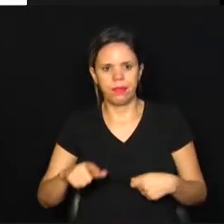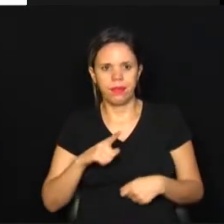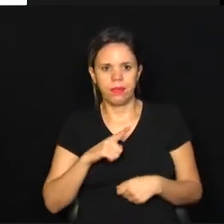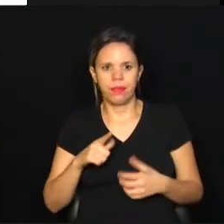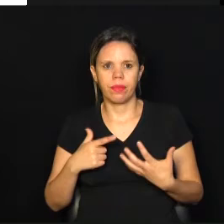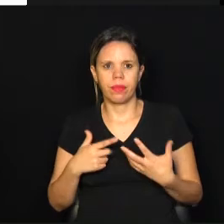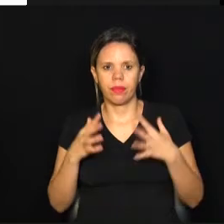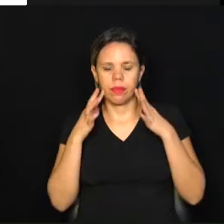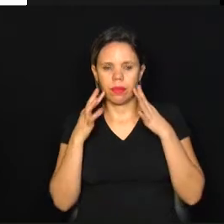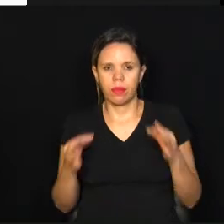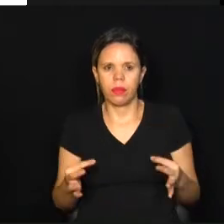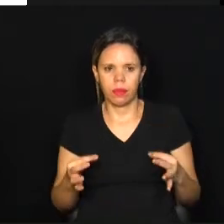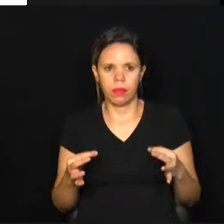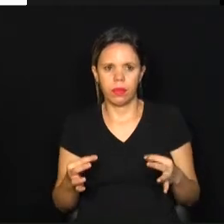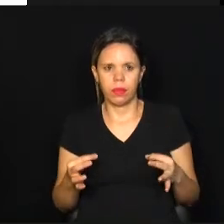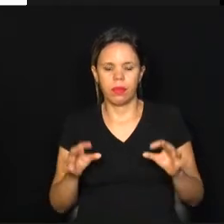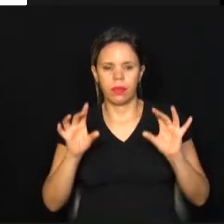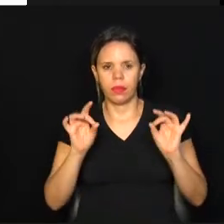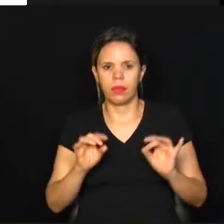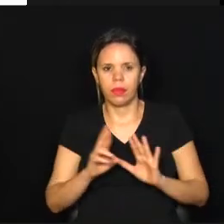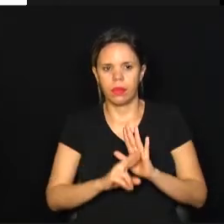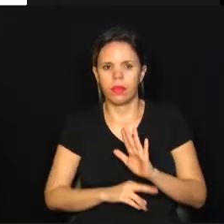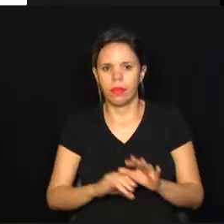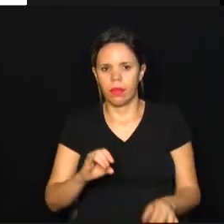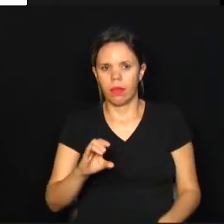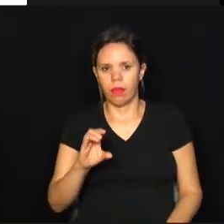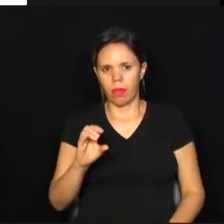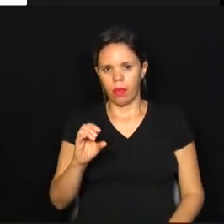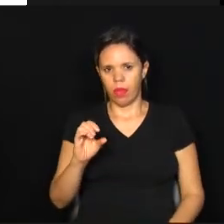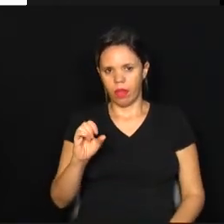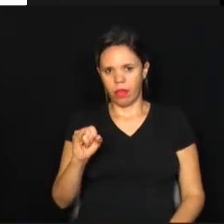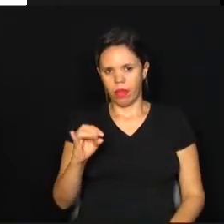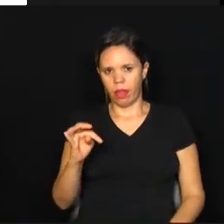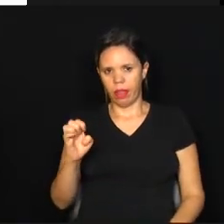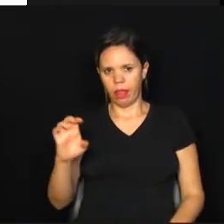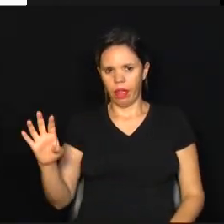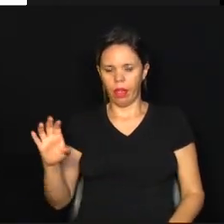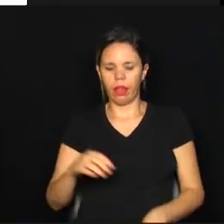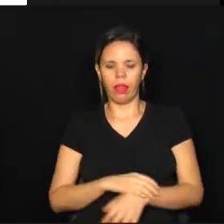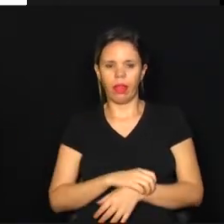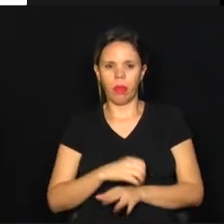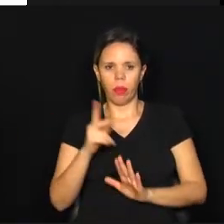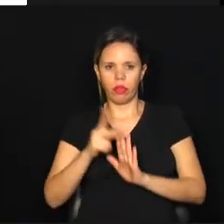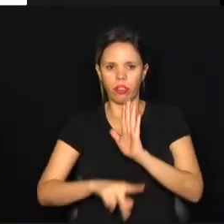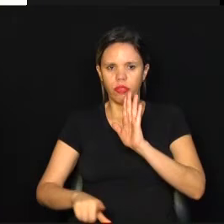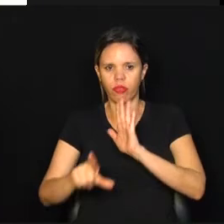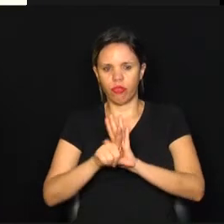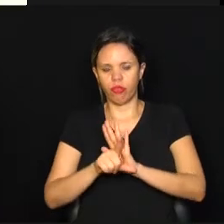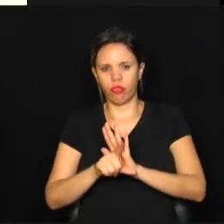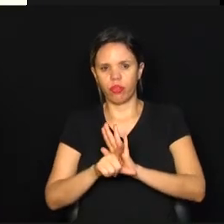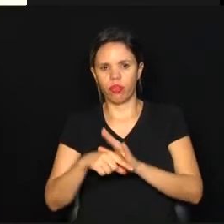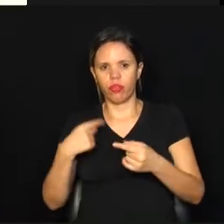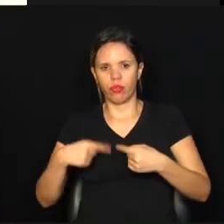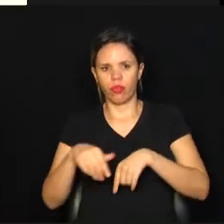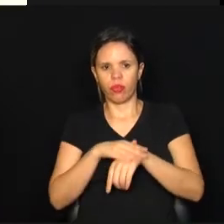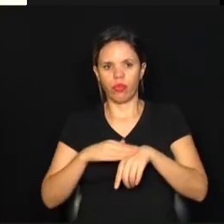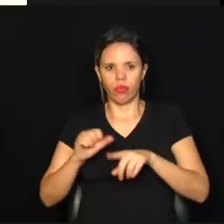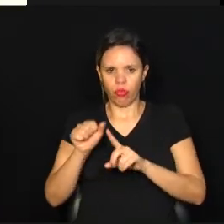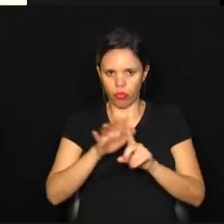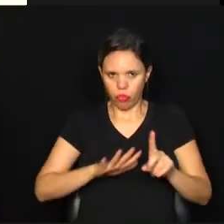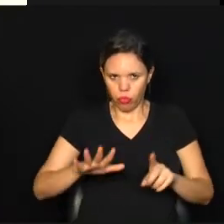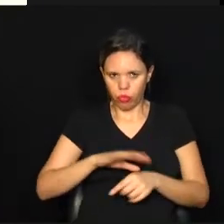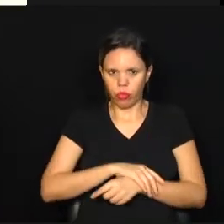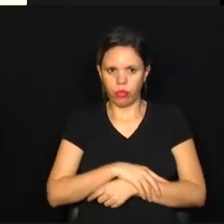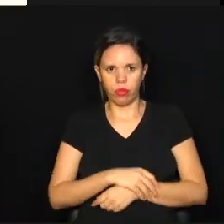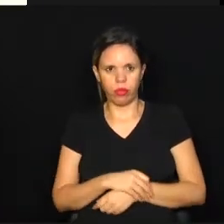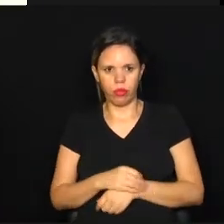ter um olhar mais criterioso para a região do Ciatec, encaminhando um projeto de lei e em discussão com a sociedade